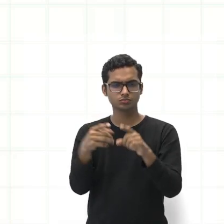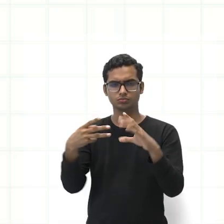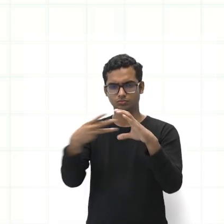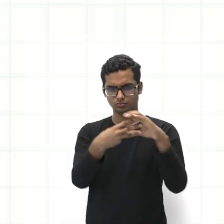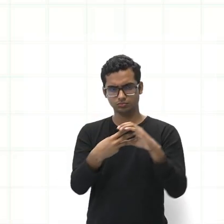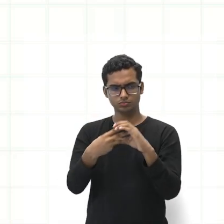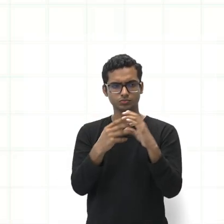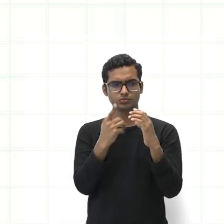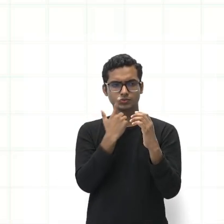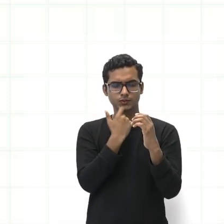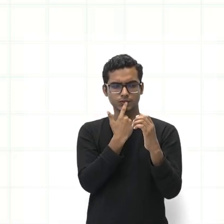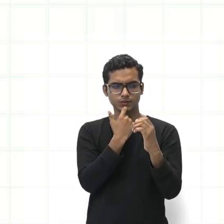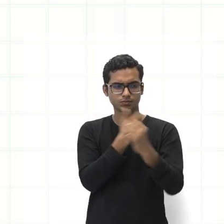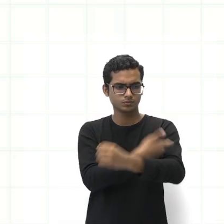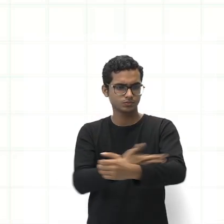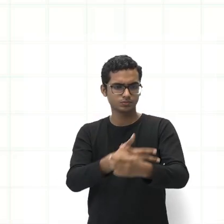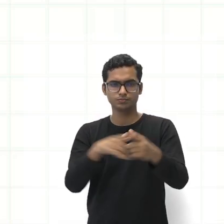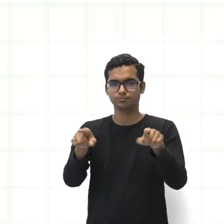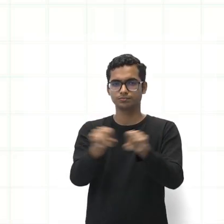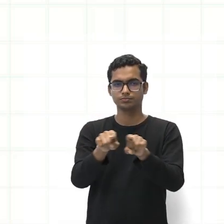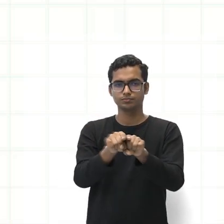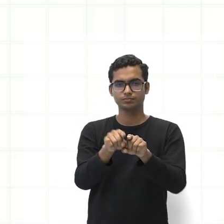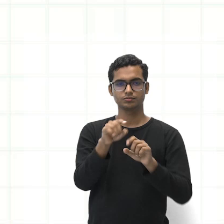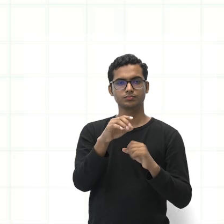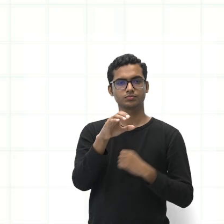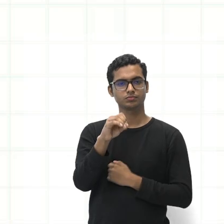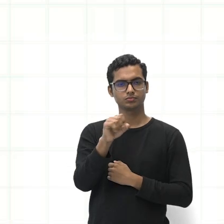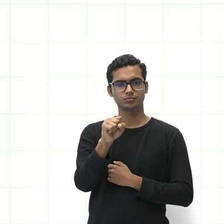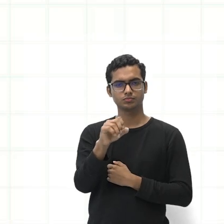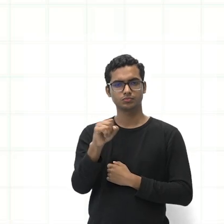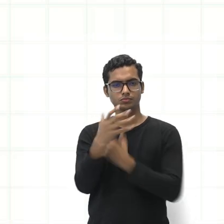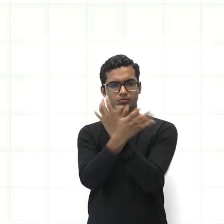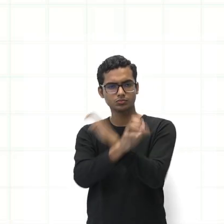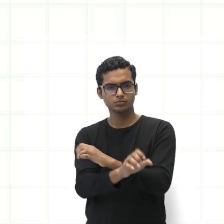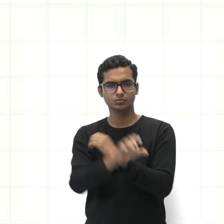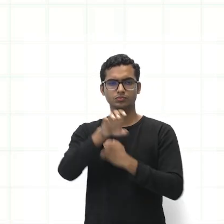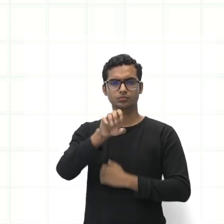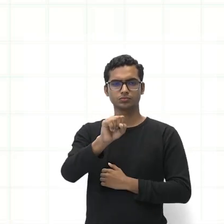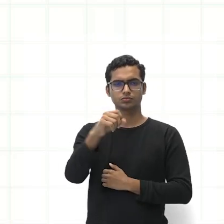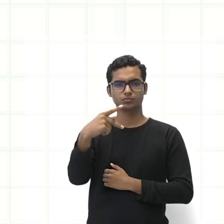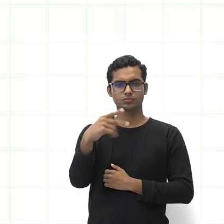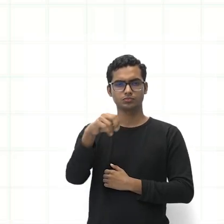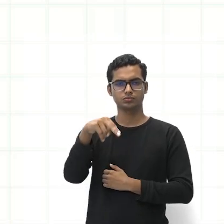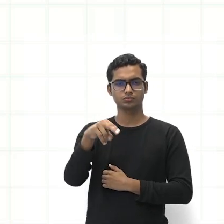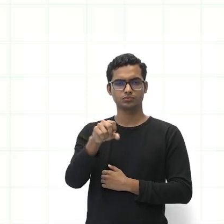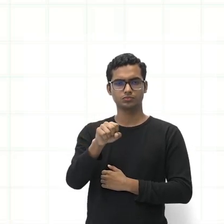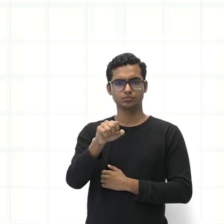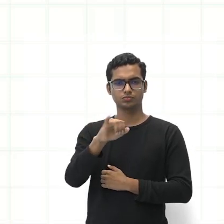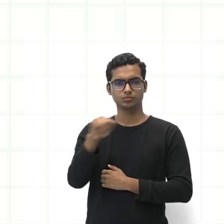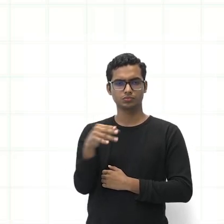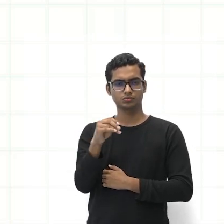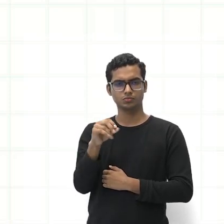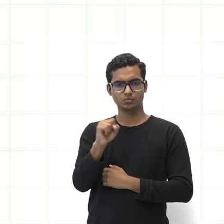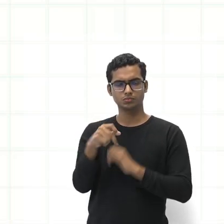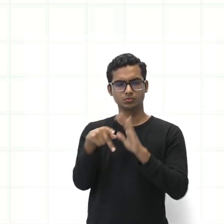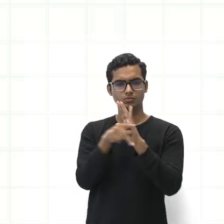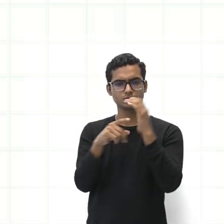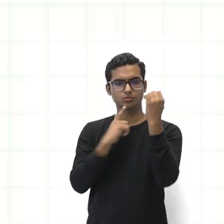células sanguíneas, certo? E por aqui, ó, a gente acha que o osso é morto, mas olha aqui, os